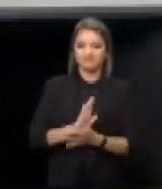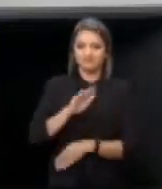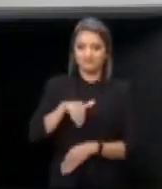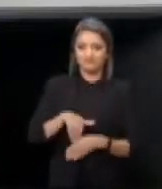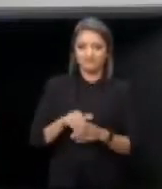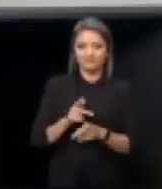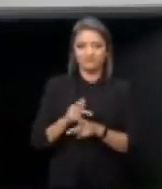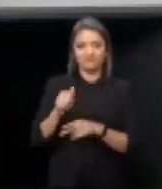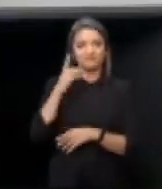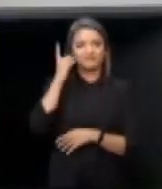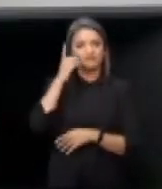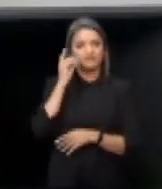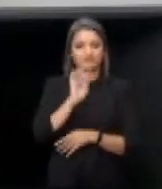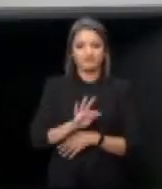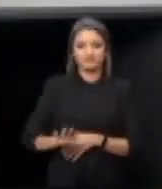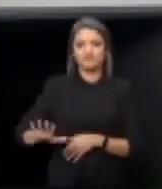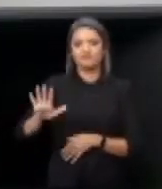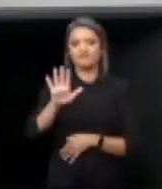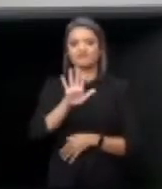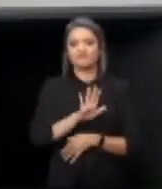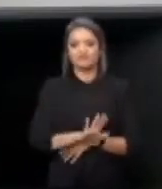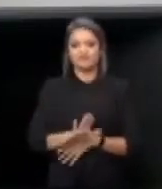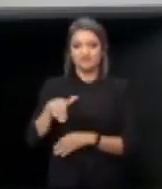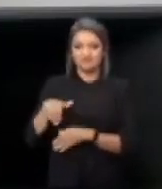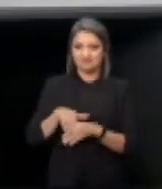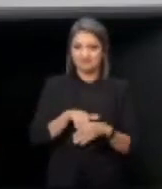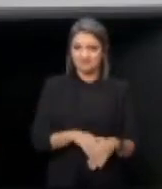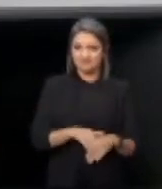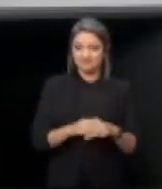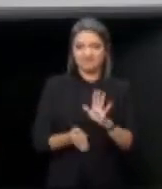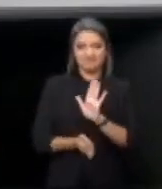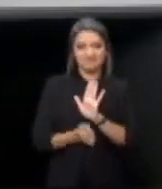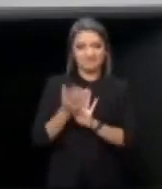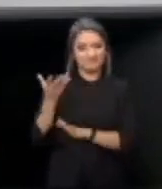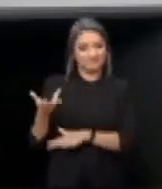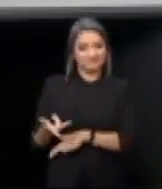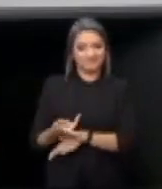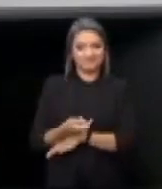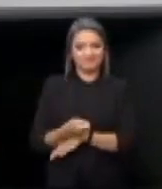como deputada federal, com uma votação magnífica.